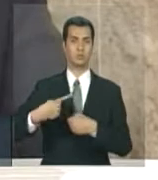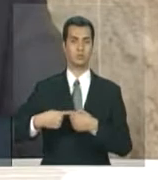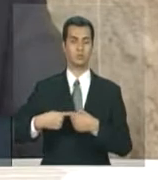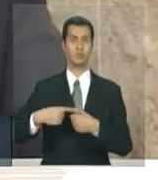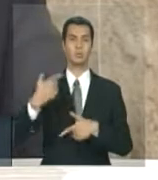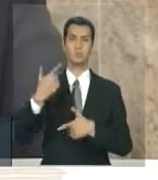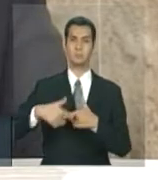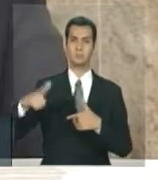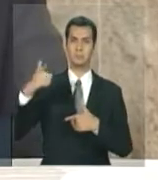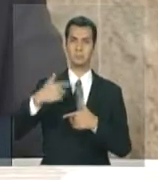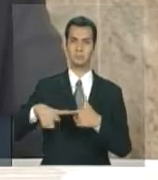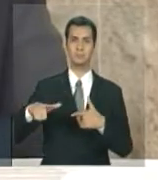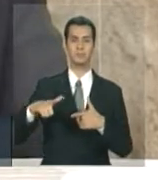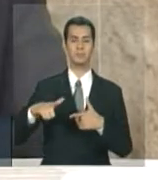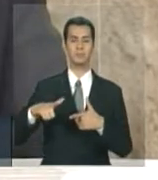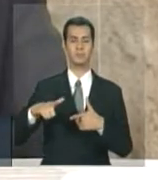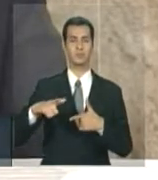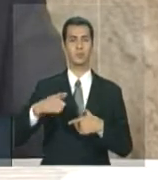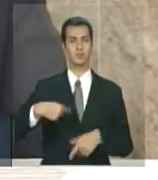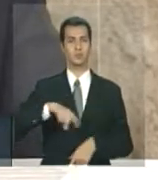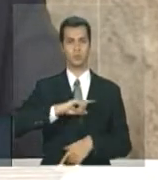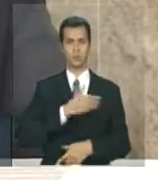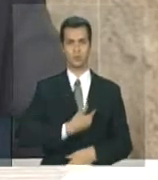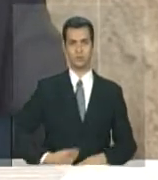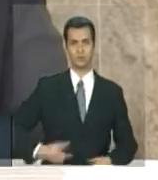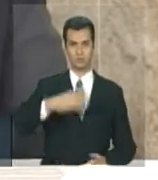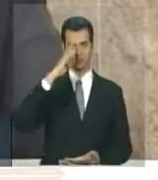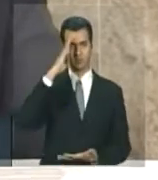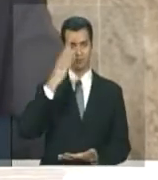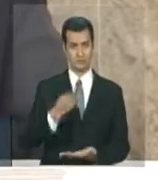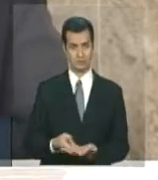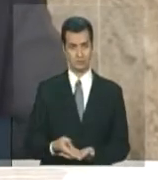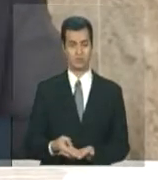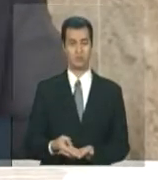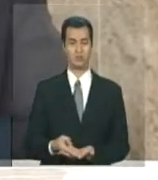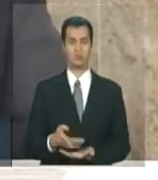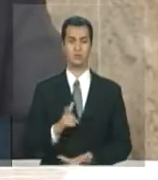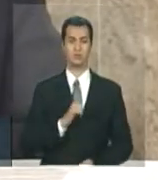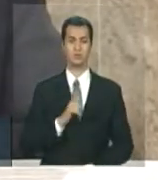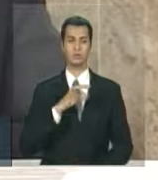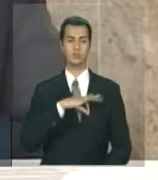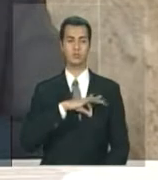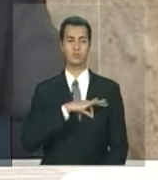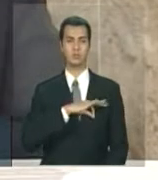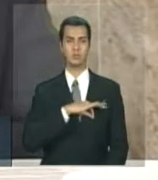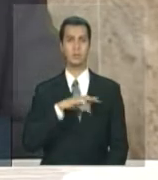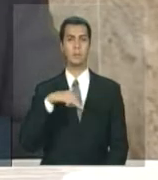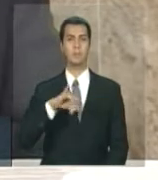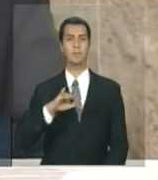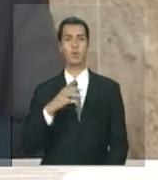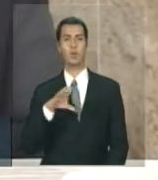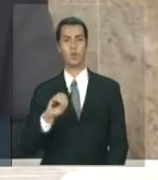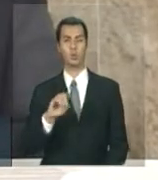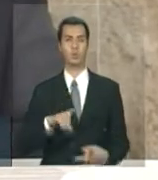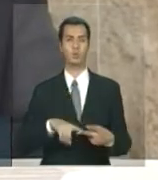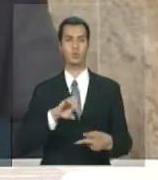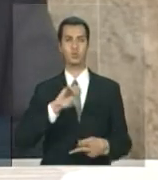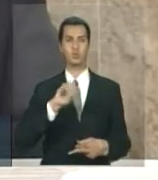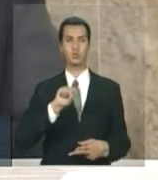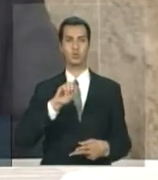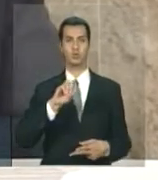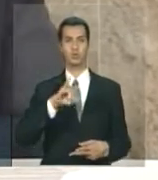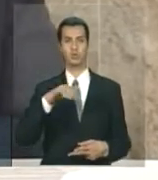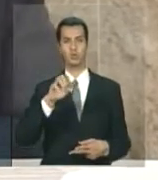pública reconhecida pelo governo federal em decorrência da estiagem, cuja renda de milho, soja e